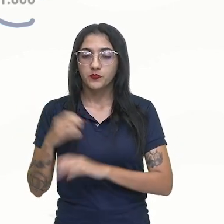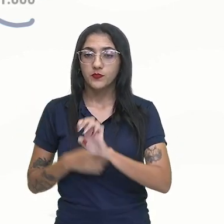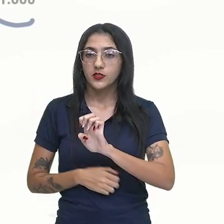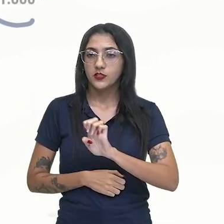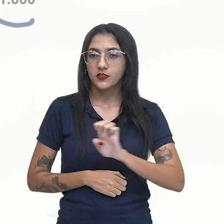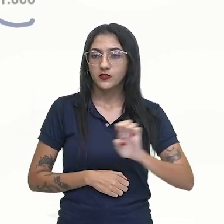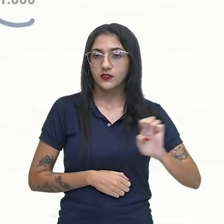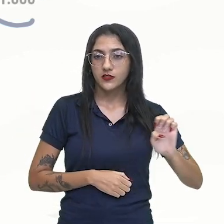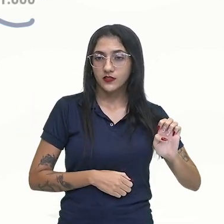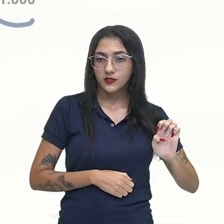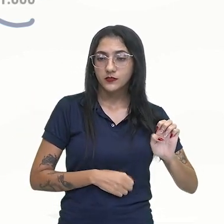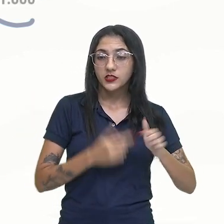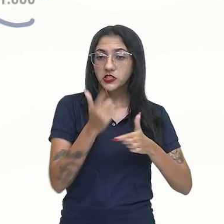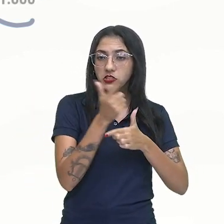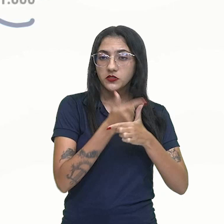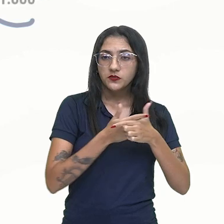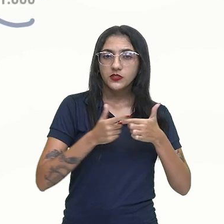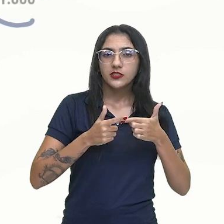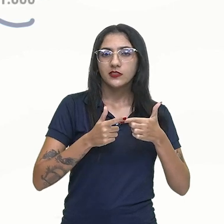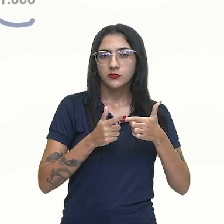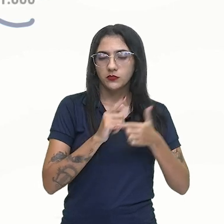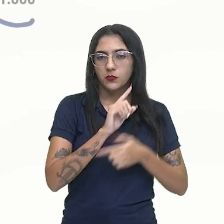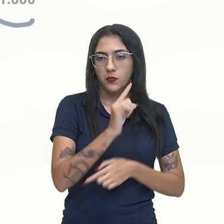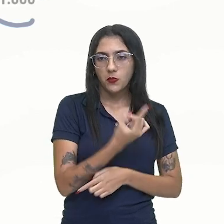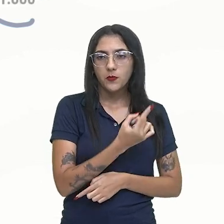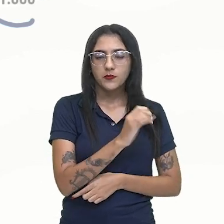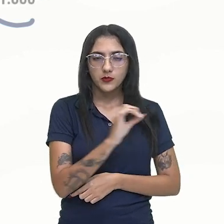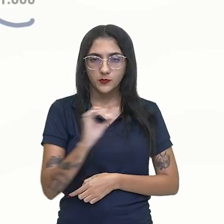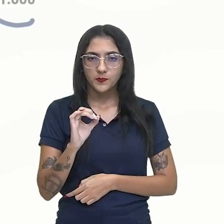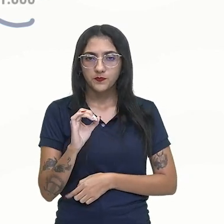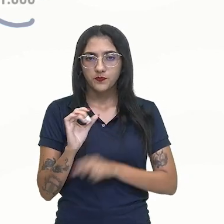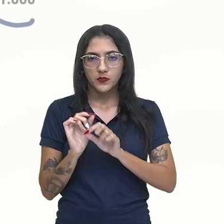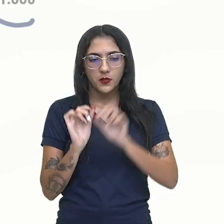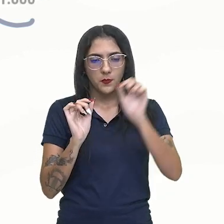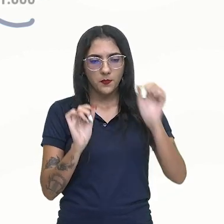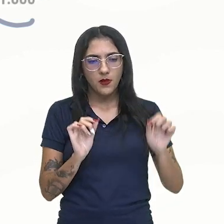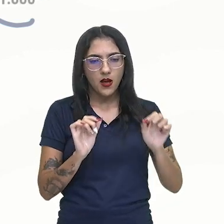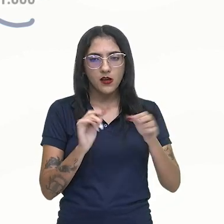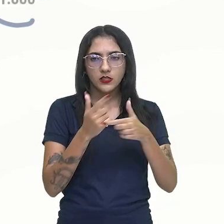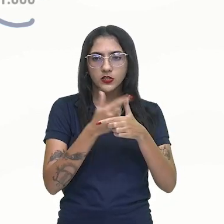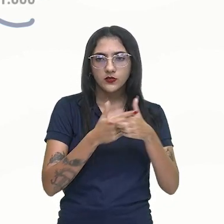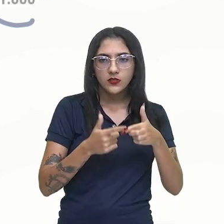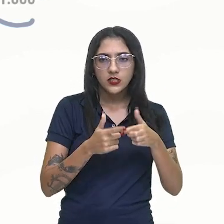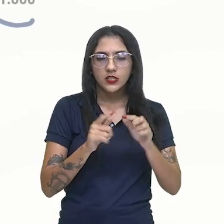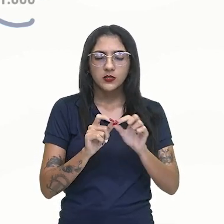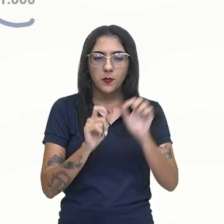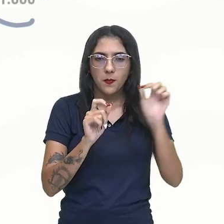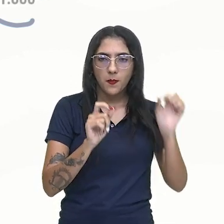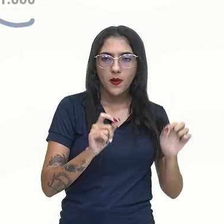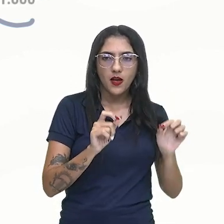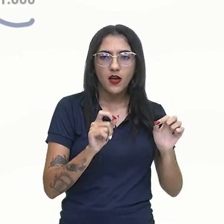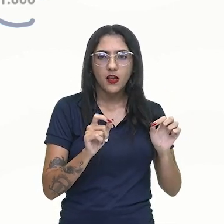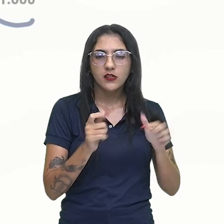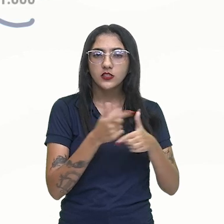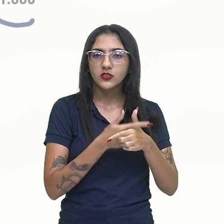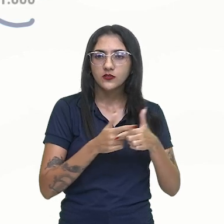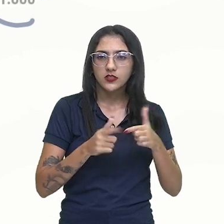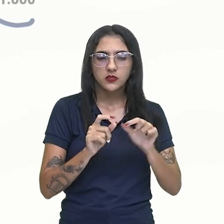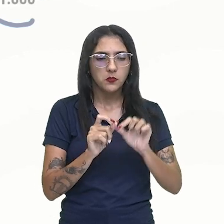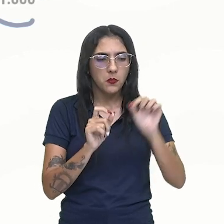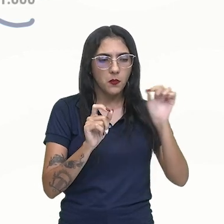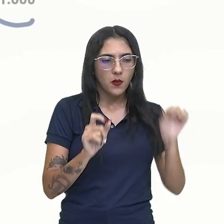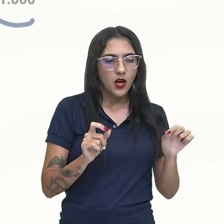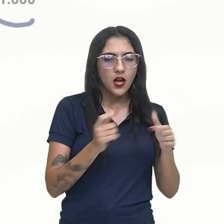esquerda, agora, divisão por 1000, tá bom? Para cada casa, para cada unidade que eu vou pular, né, que eu vou aí